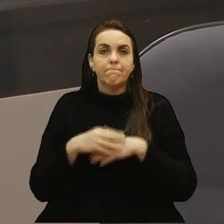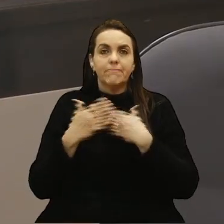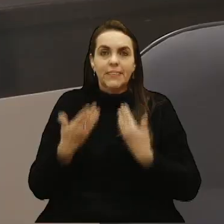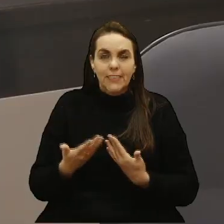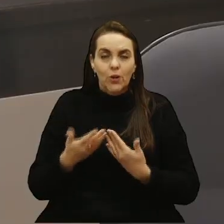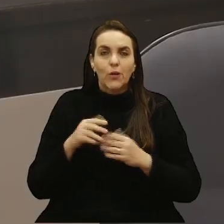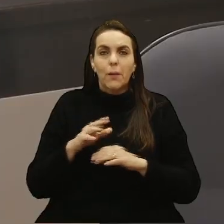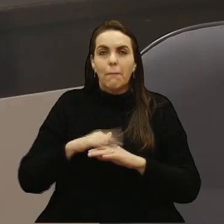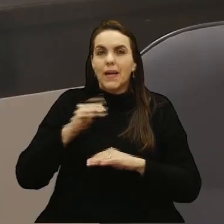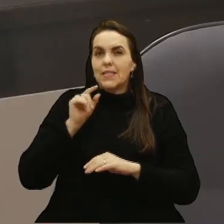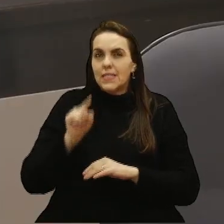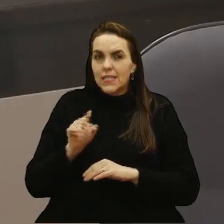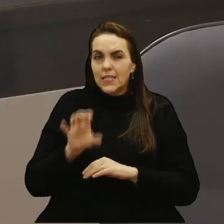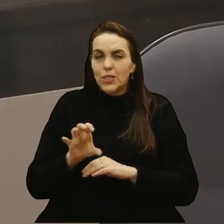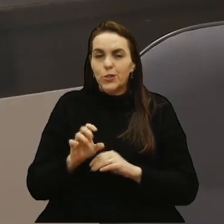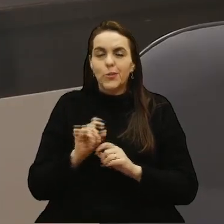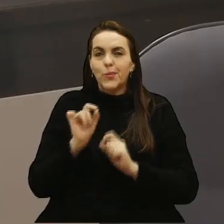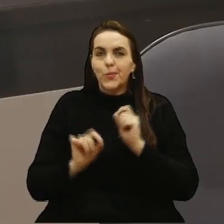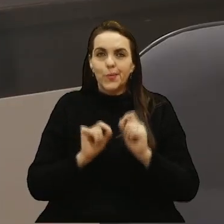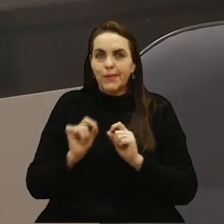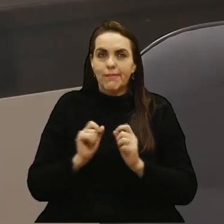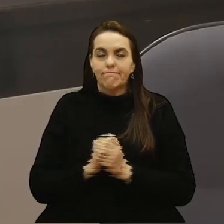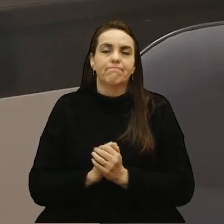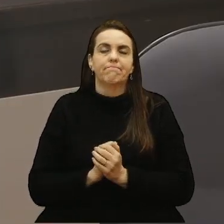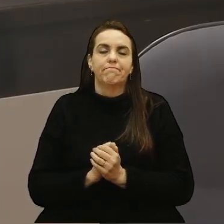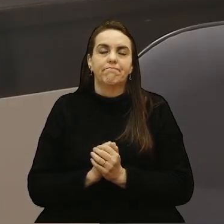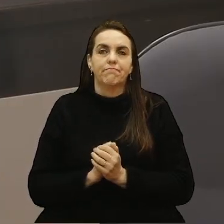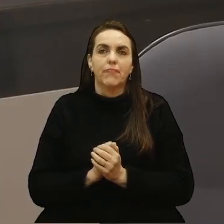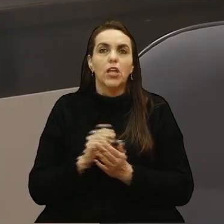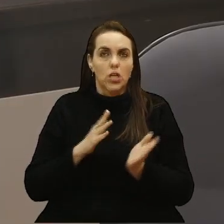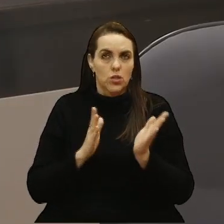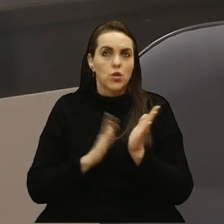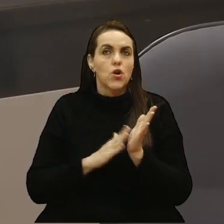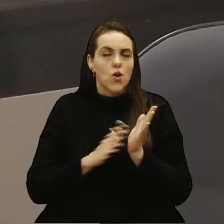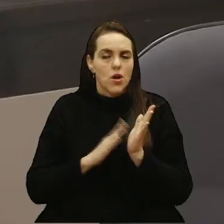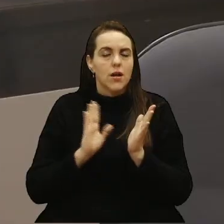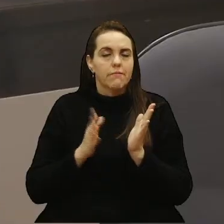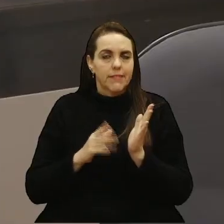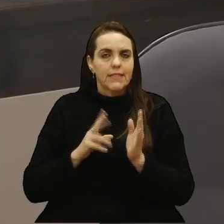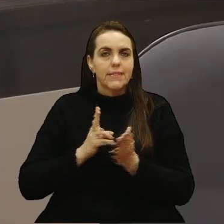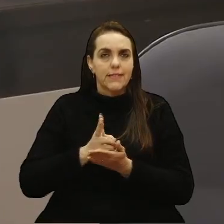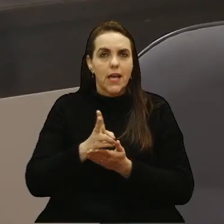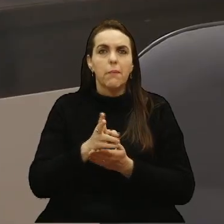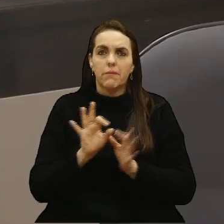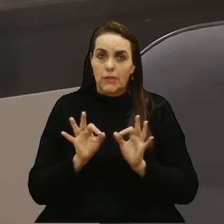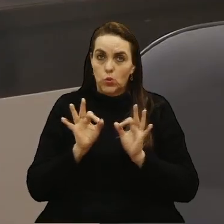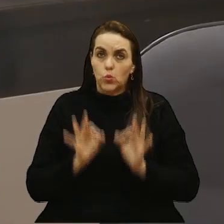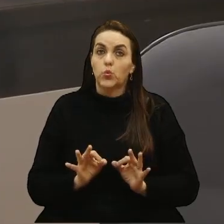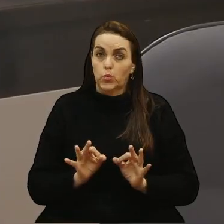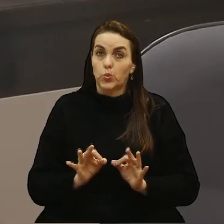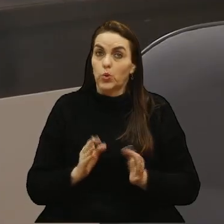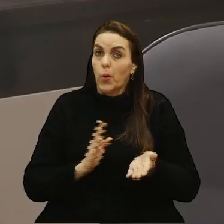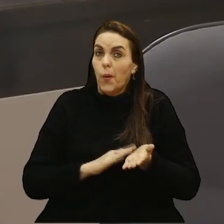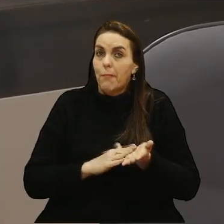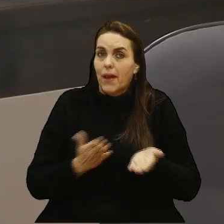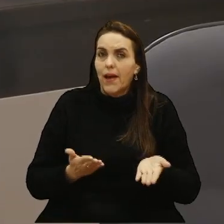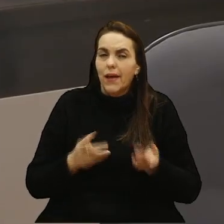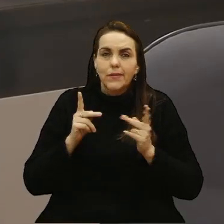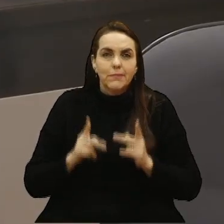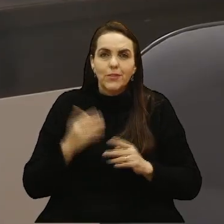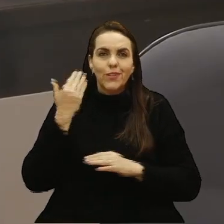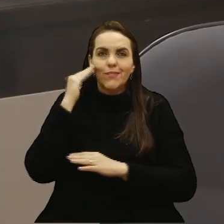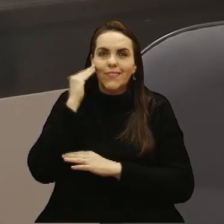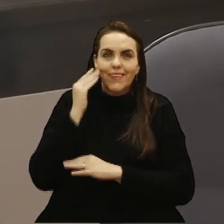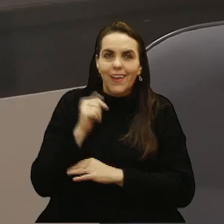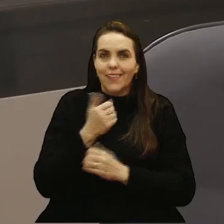isso aí e também dizer que a gente cobra, às vezes, a gente procura sempre ser justo aqui nas cobranças, né? Às vezes o pessoal não entende, mas a gente procura